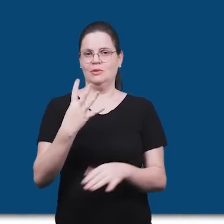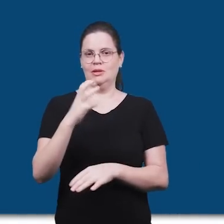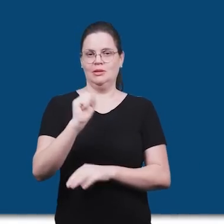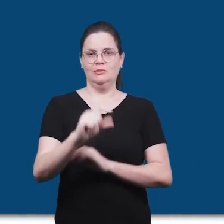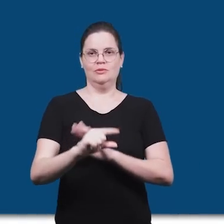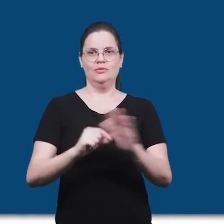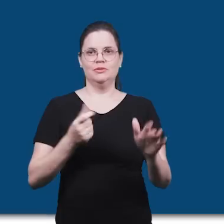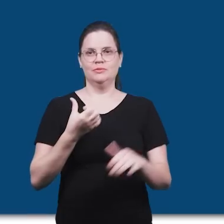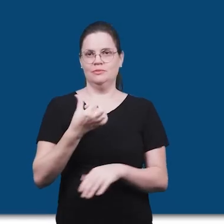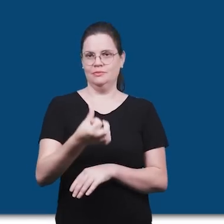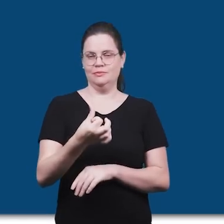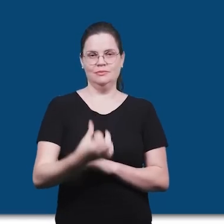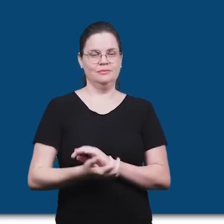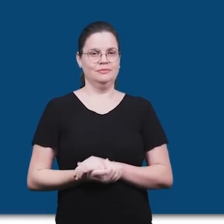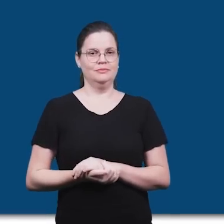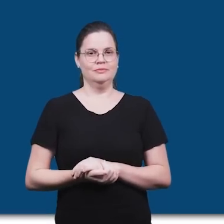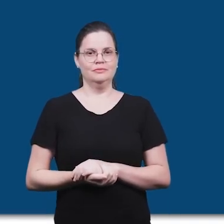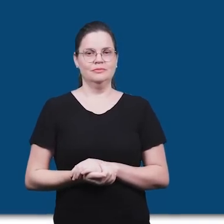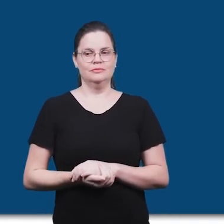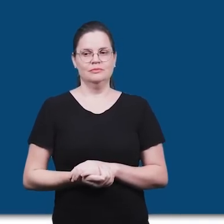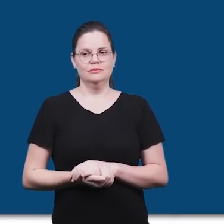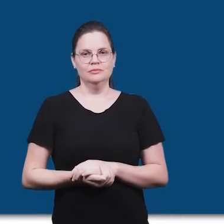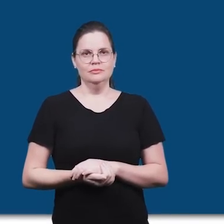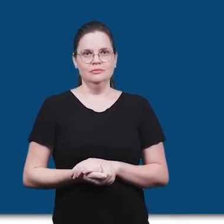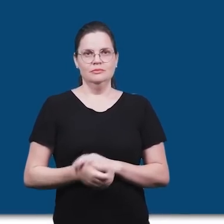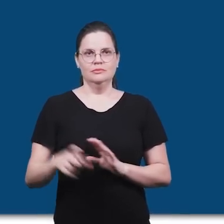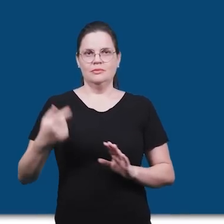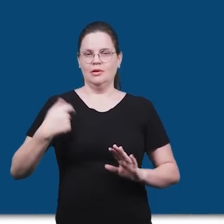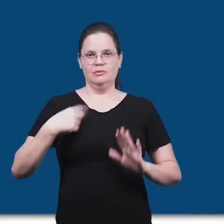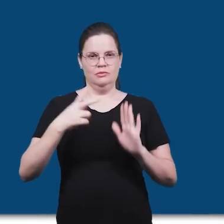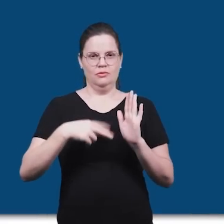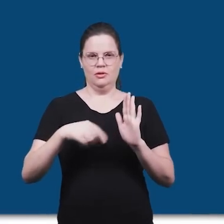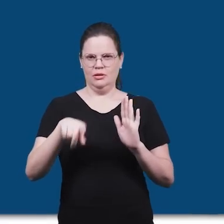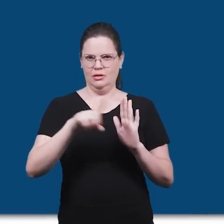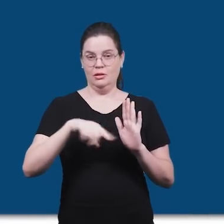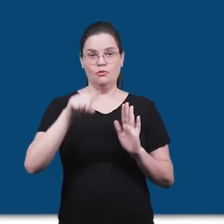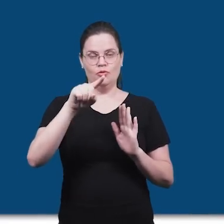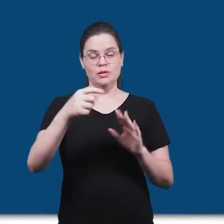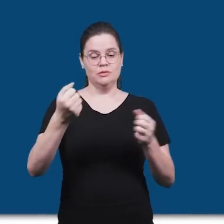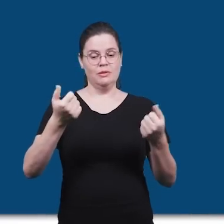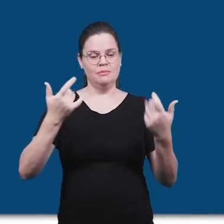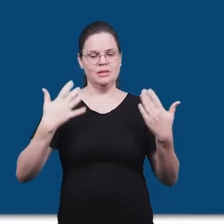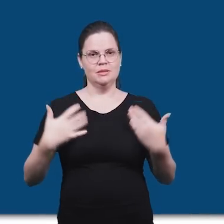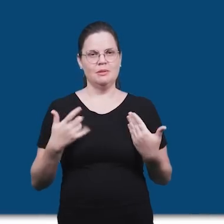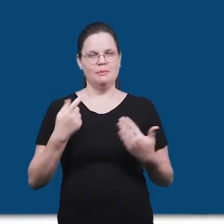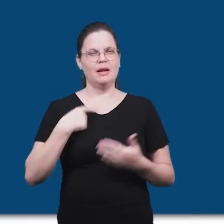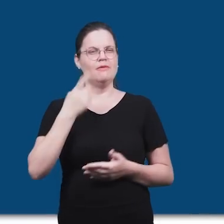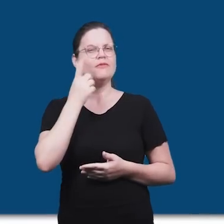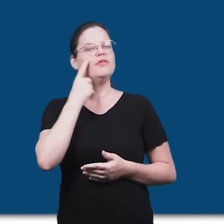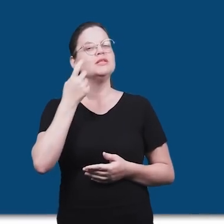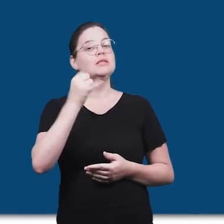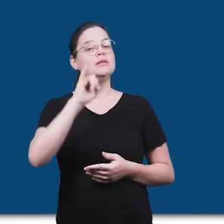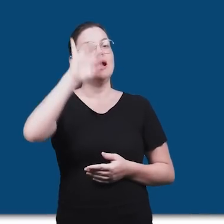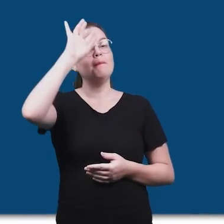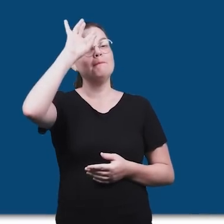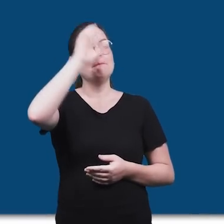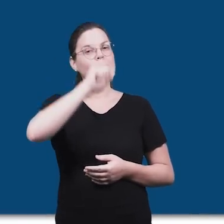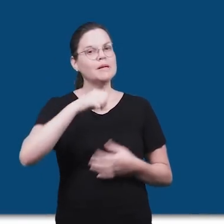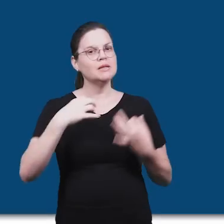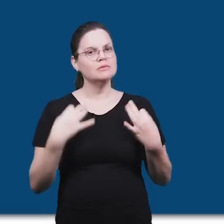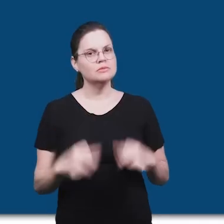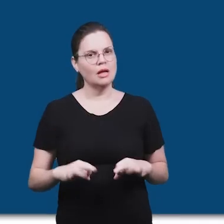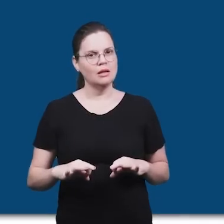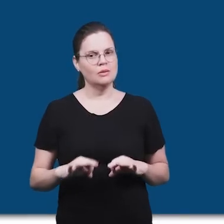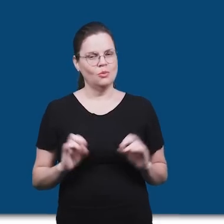48, 6. Então a tia nem vai falar do versículo, vocês que vão me falar para a gente ver se vocês aprenderam